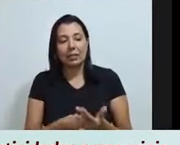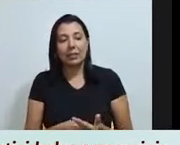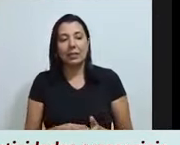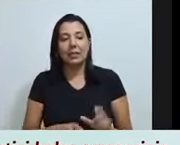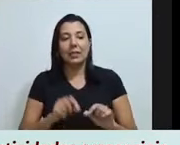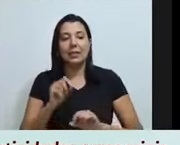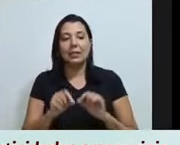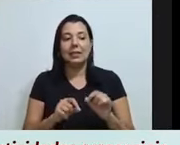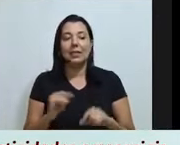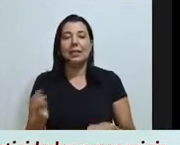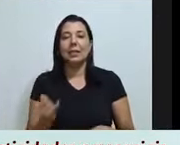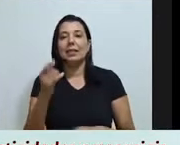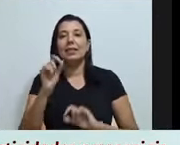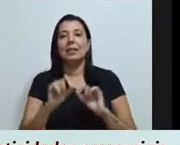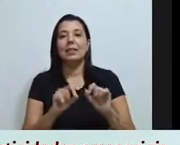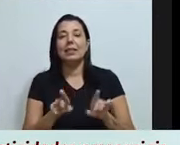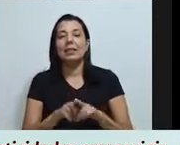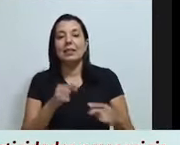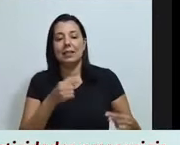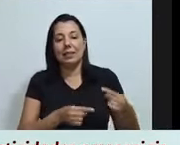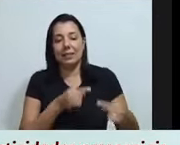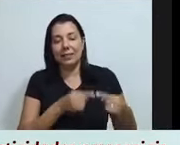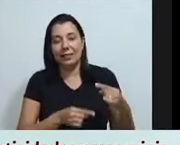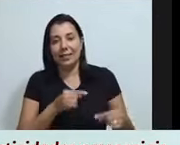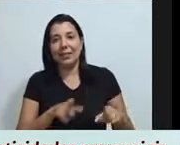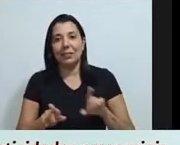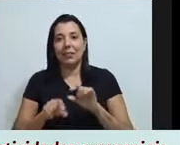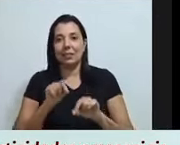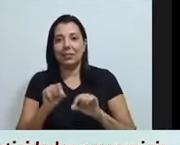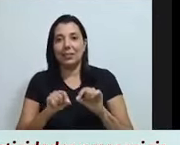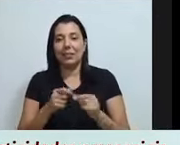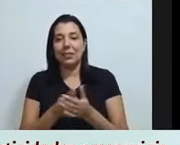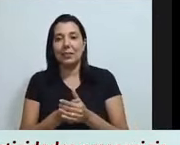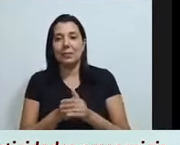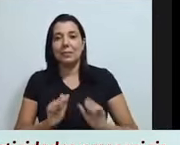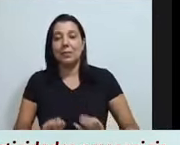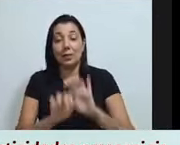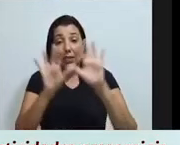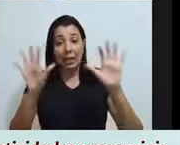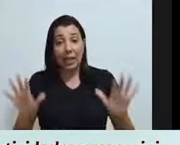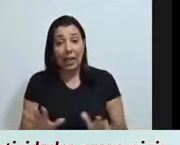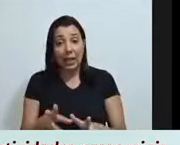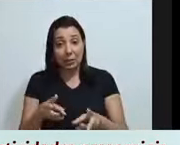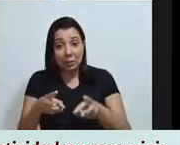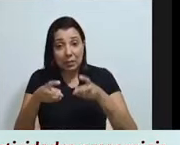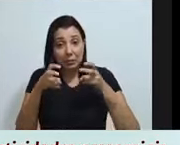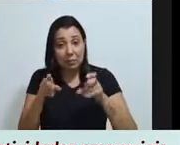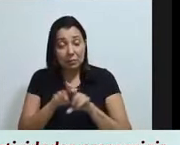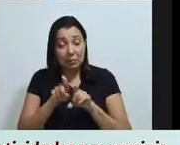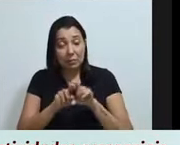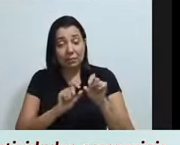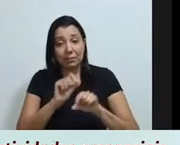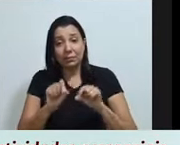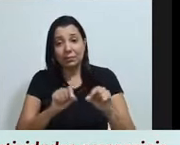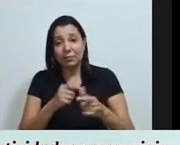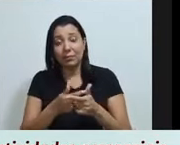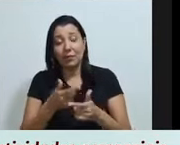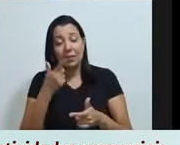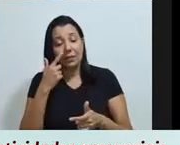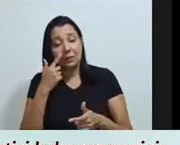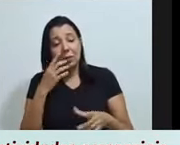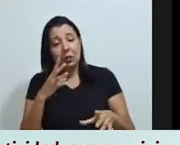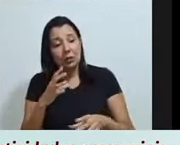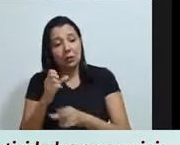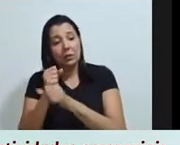Esse debate aqui, essa plenária, para a gente perceber e somar, né? Ver que a gente pode somar as forças,